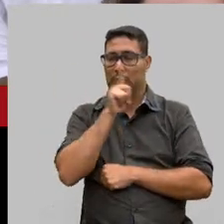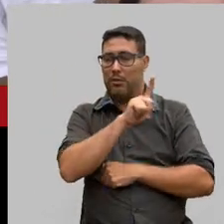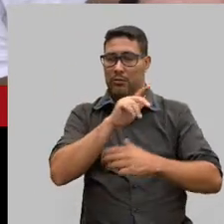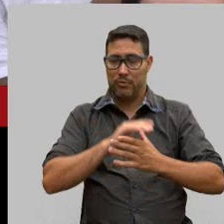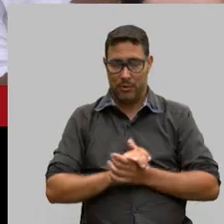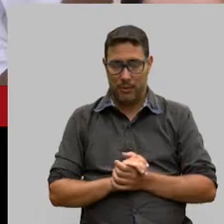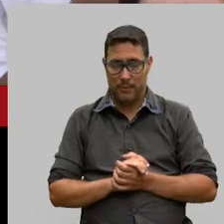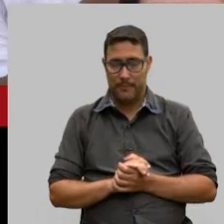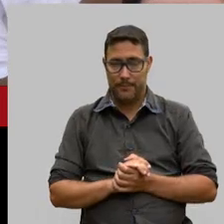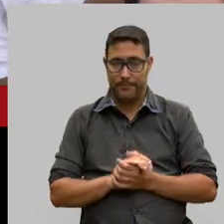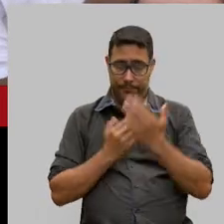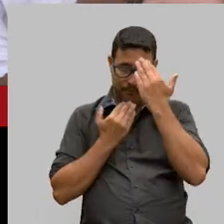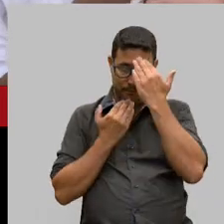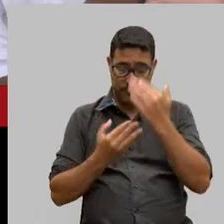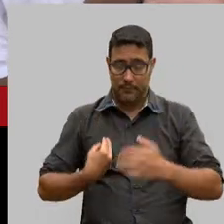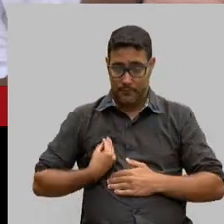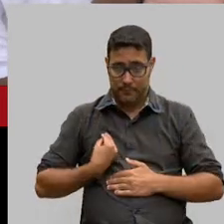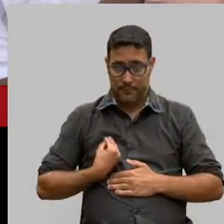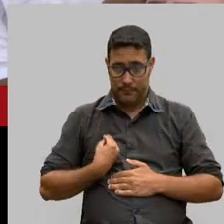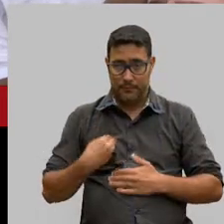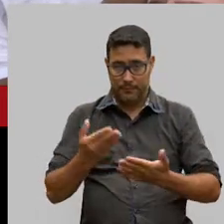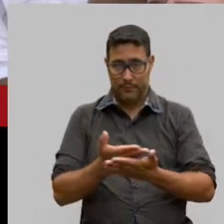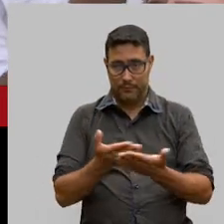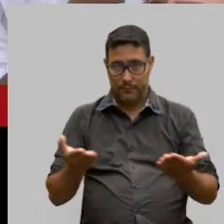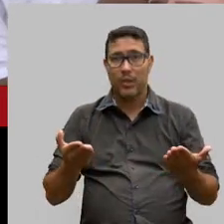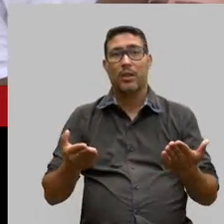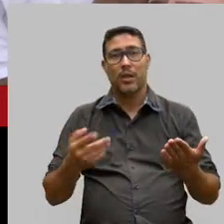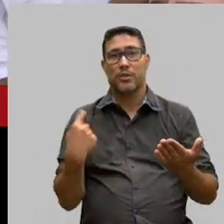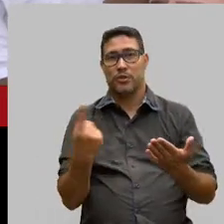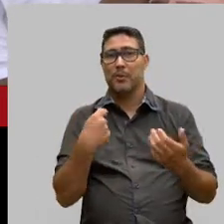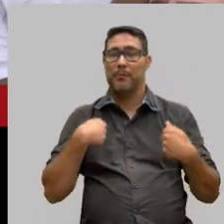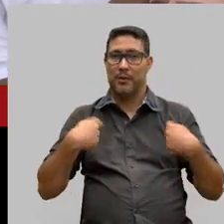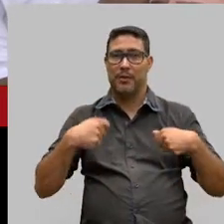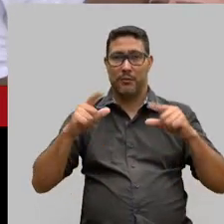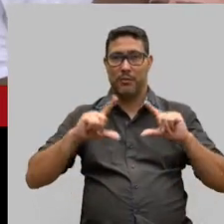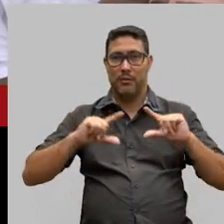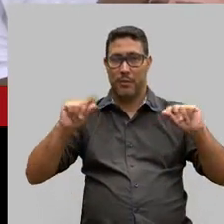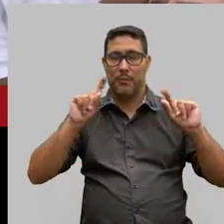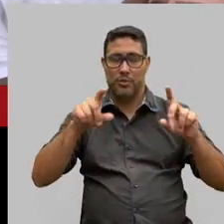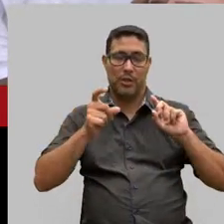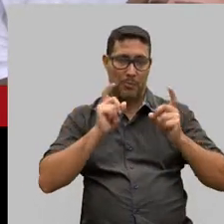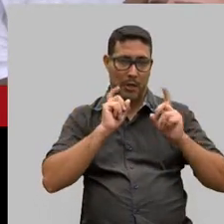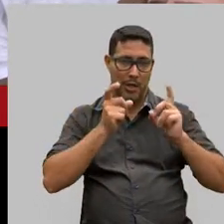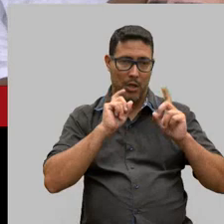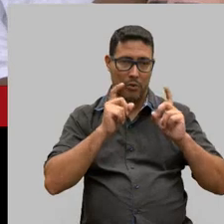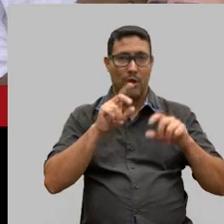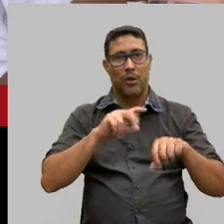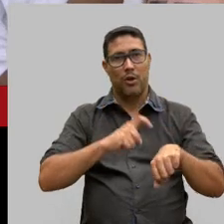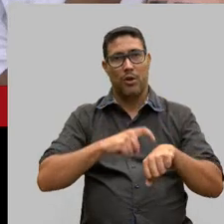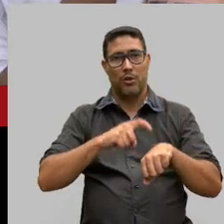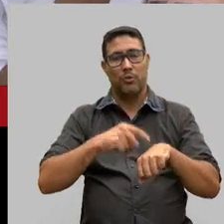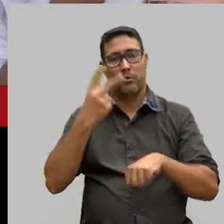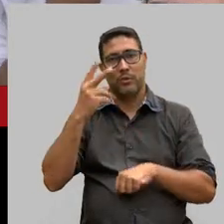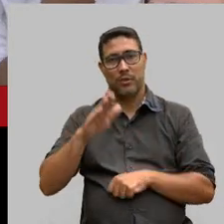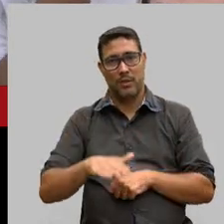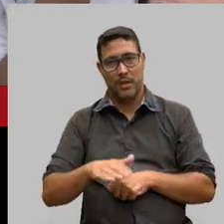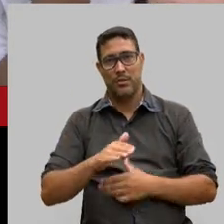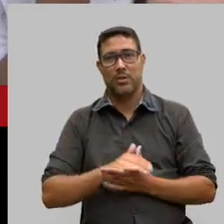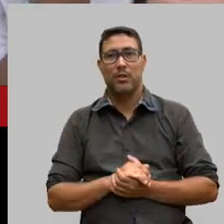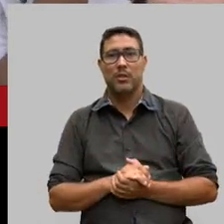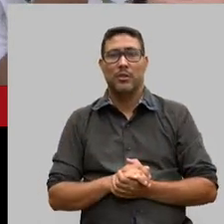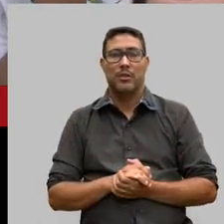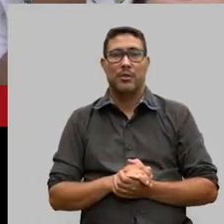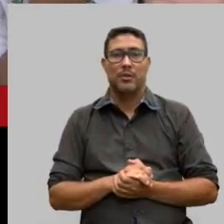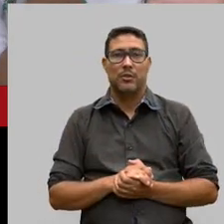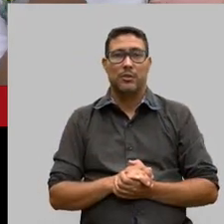agradeço aqui a presença de Todos Nós já vamos ter que sair porque nós temos uma reunião da comissão agora às 2 horas da tarde ten um